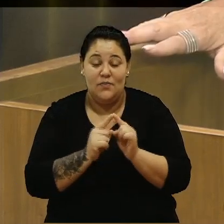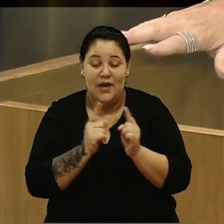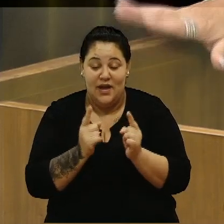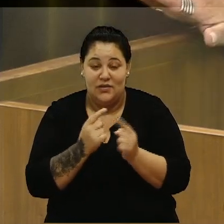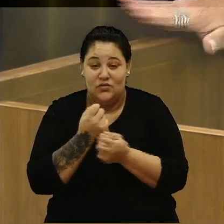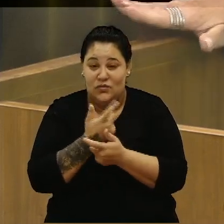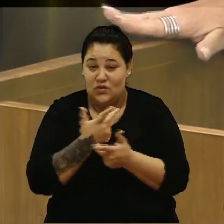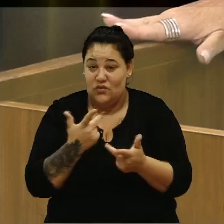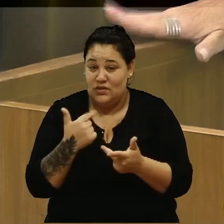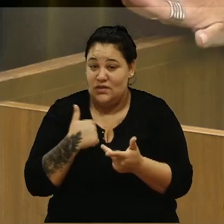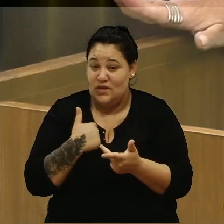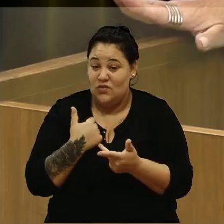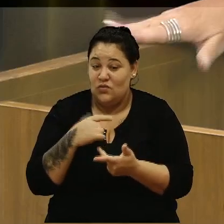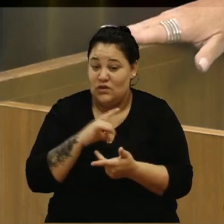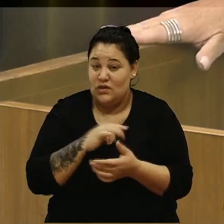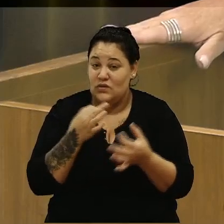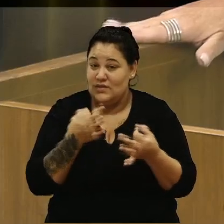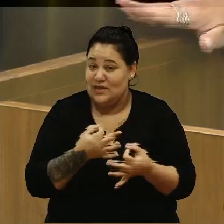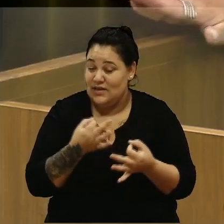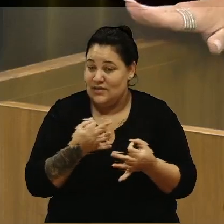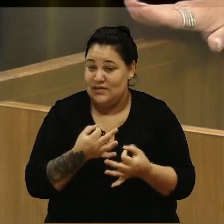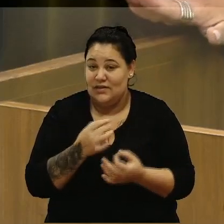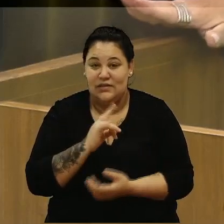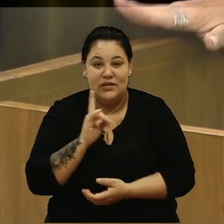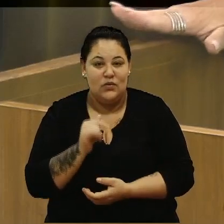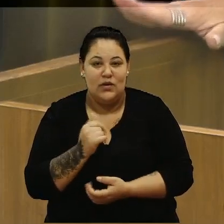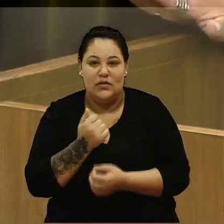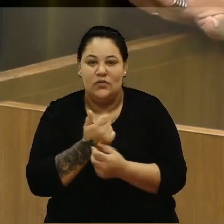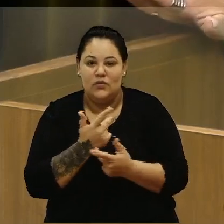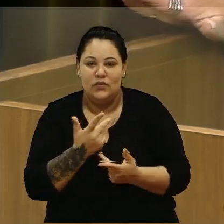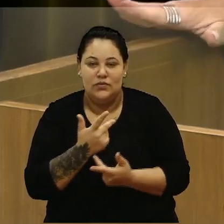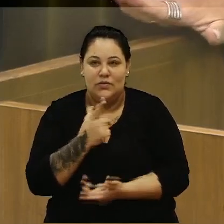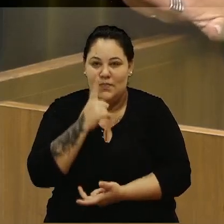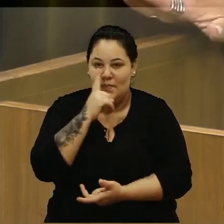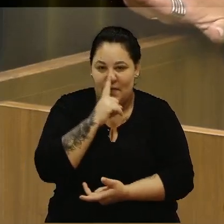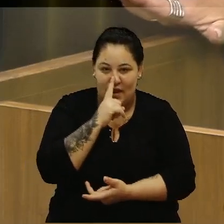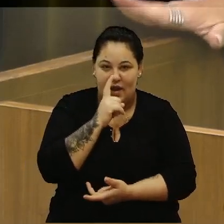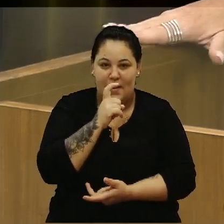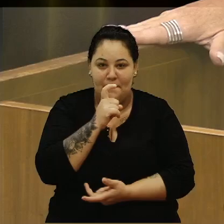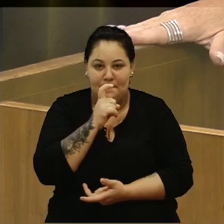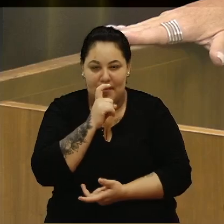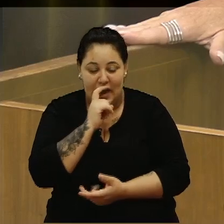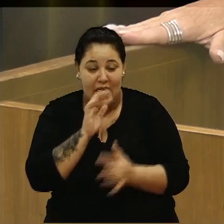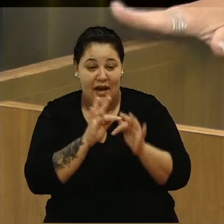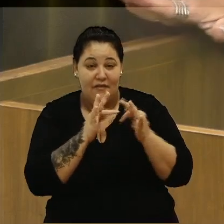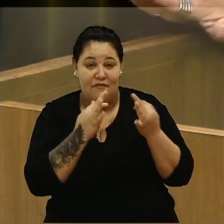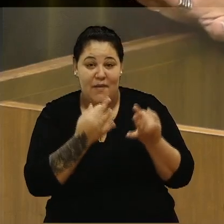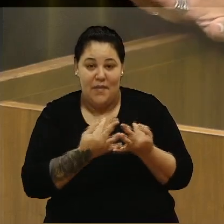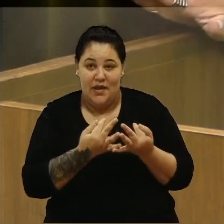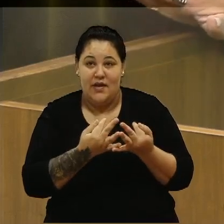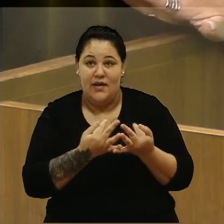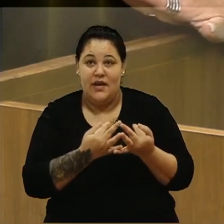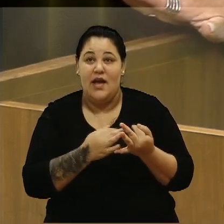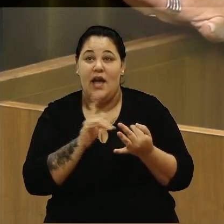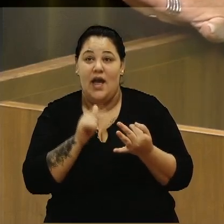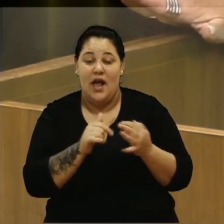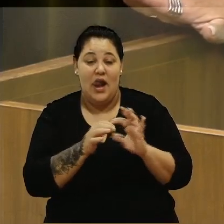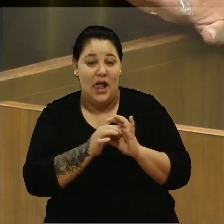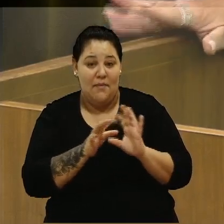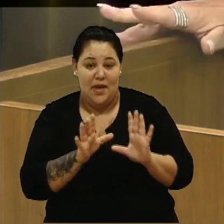garanto, não eram situações cujo pai, cuja mãe, cuja família era